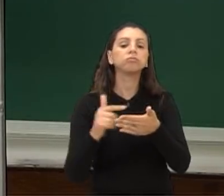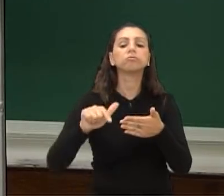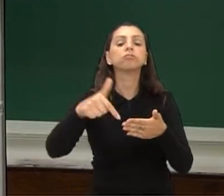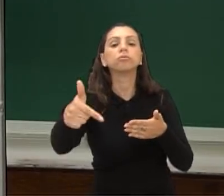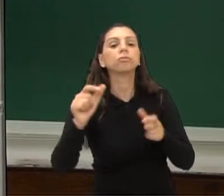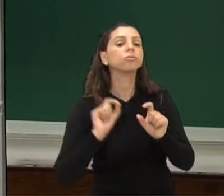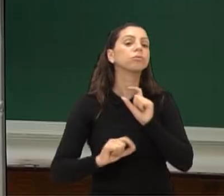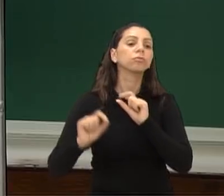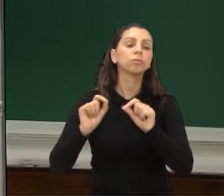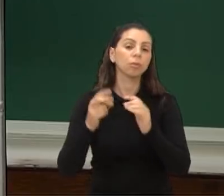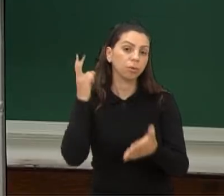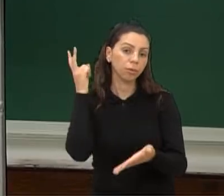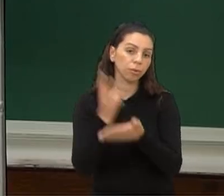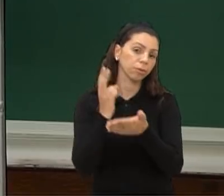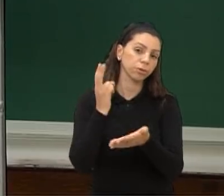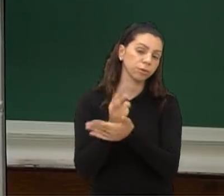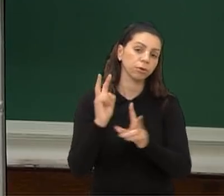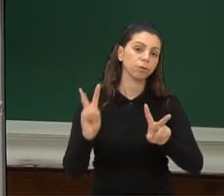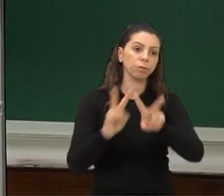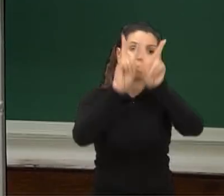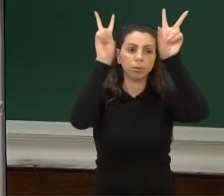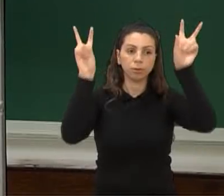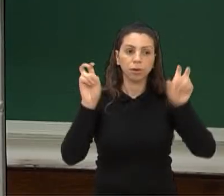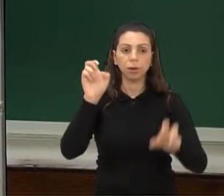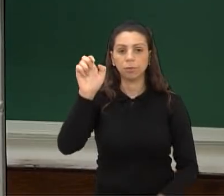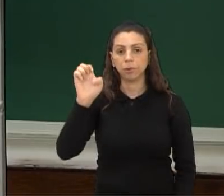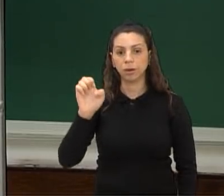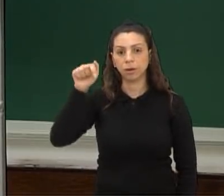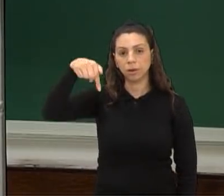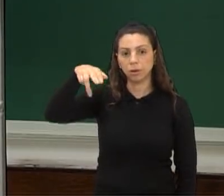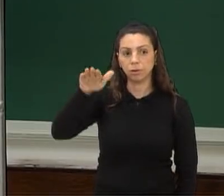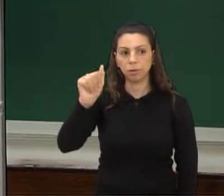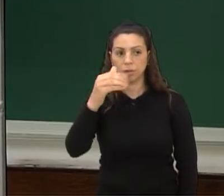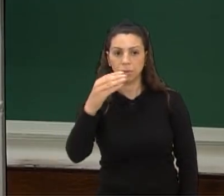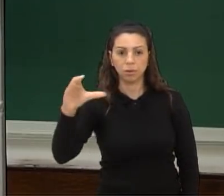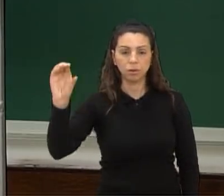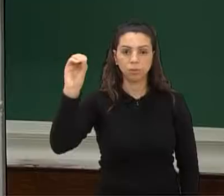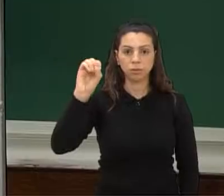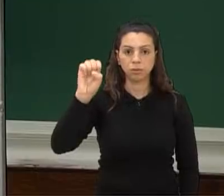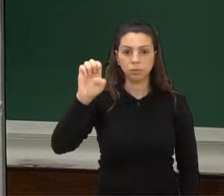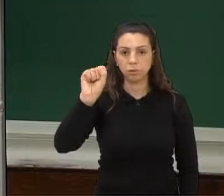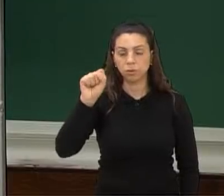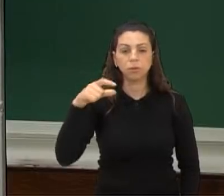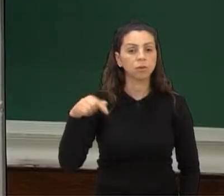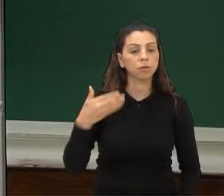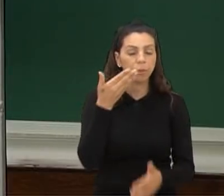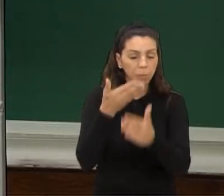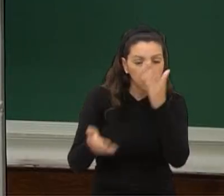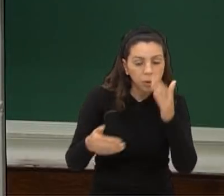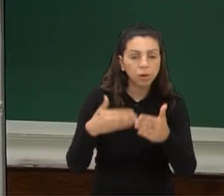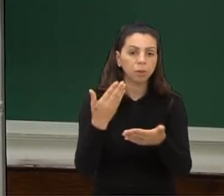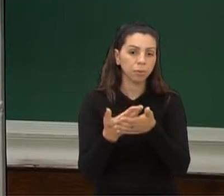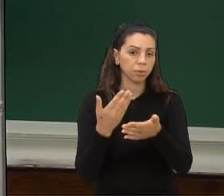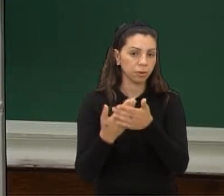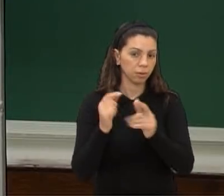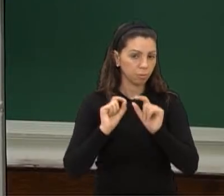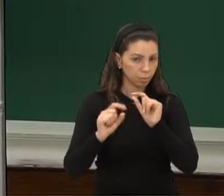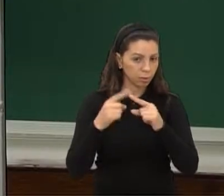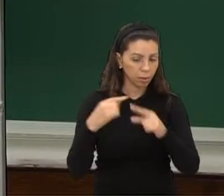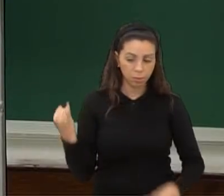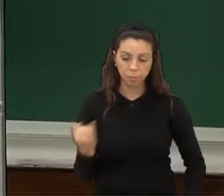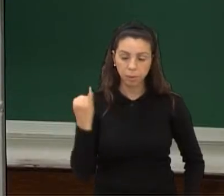não chegamos a resolver, apenas representar essa situação-problema por meio de equação, ok? E na